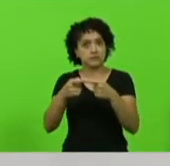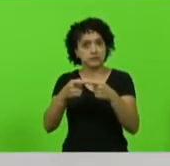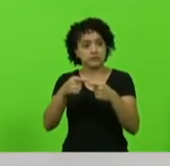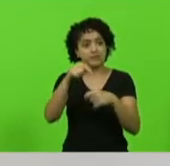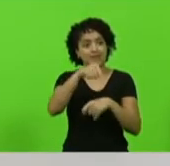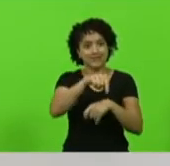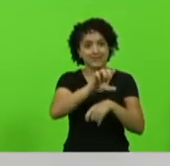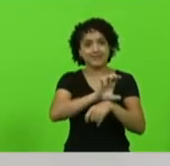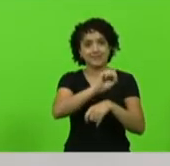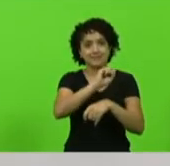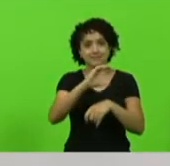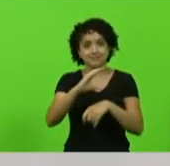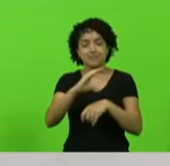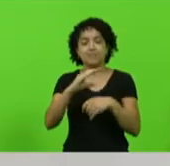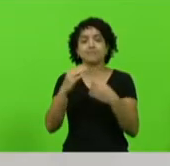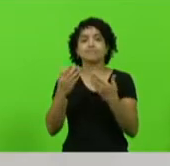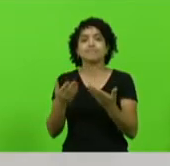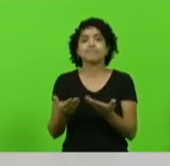Catarina, o CREMESC,